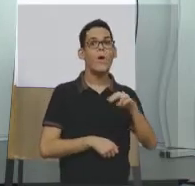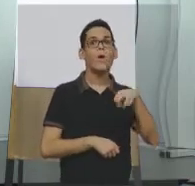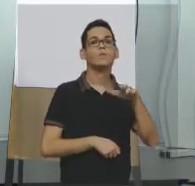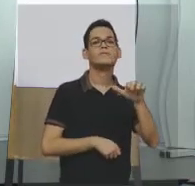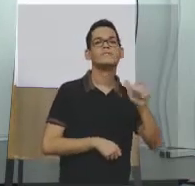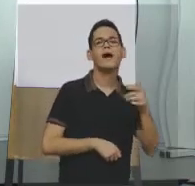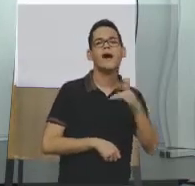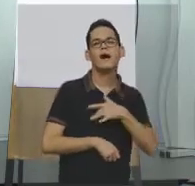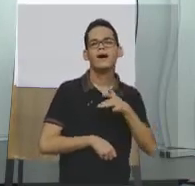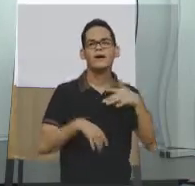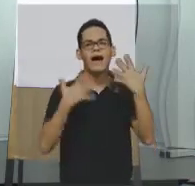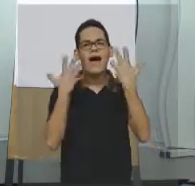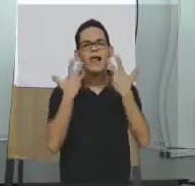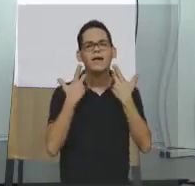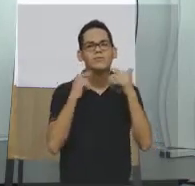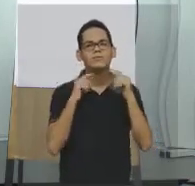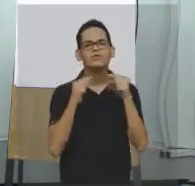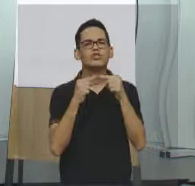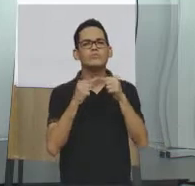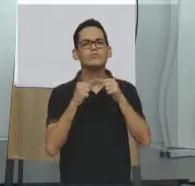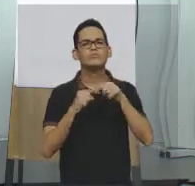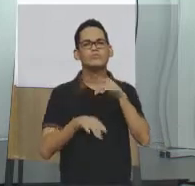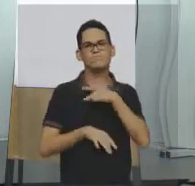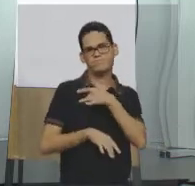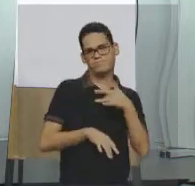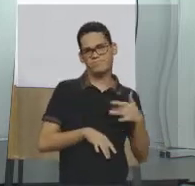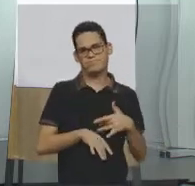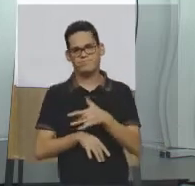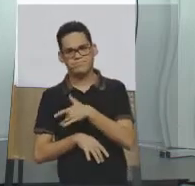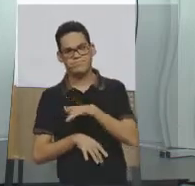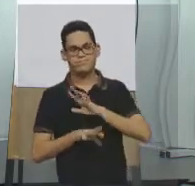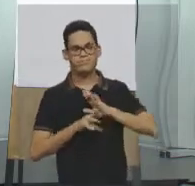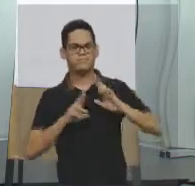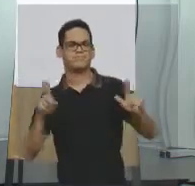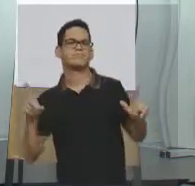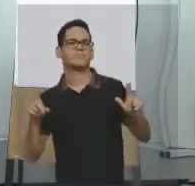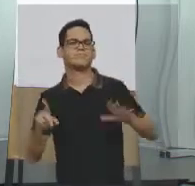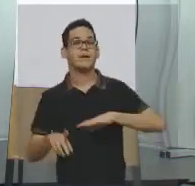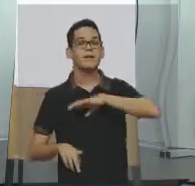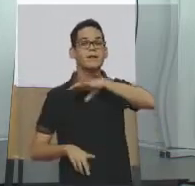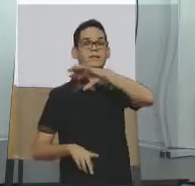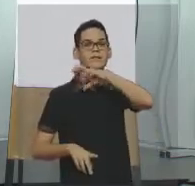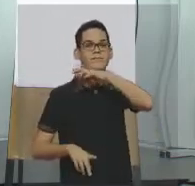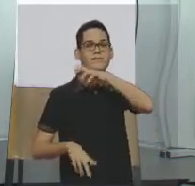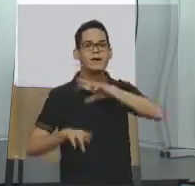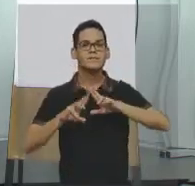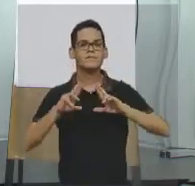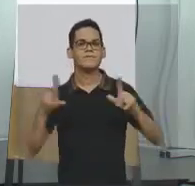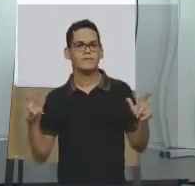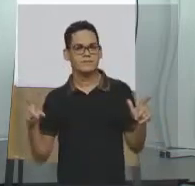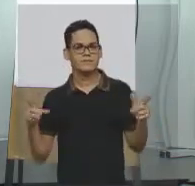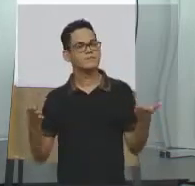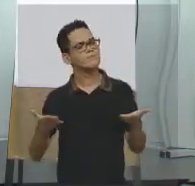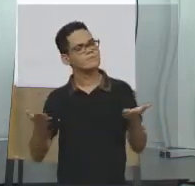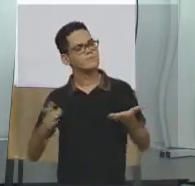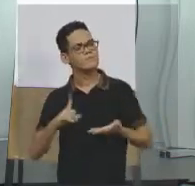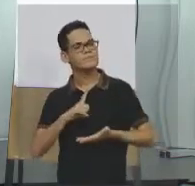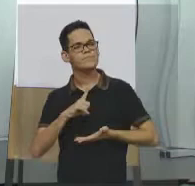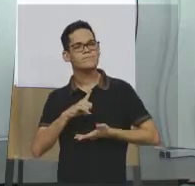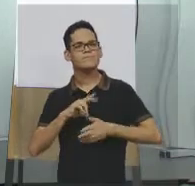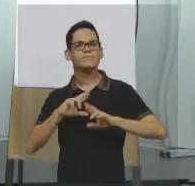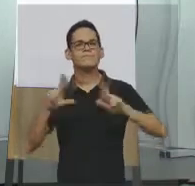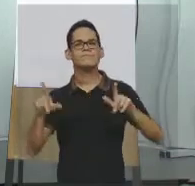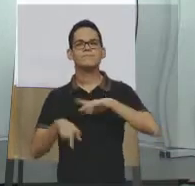Então nós temos em regiões muito distantes, separadas pelo mar, animais diferentes. Então isso é o que a gente tem hoje, eu não estou